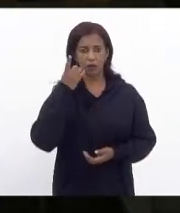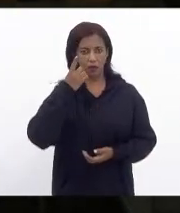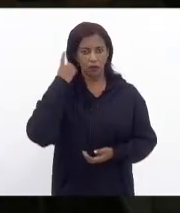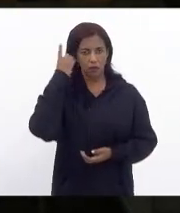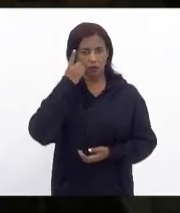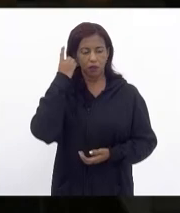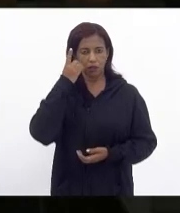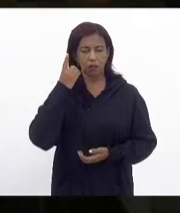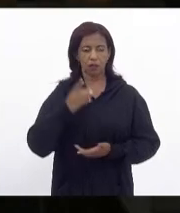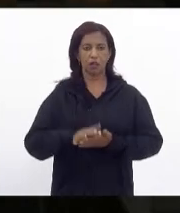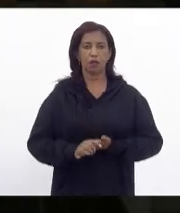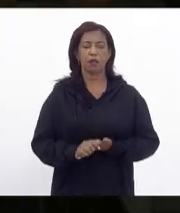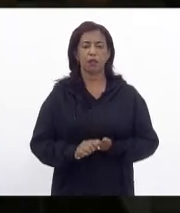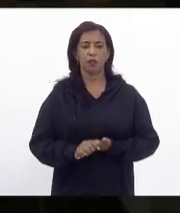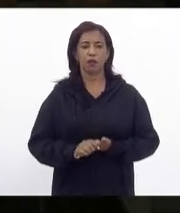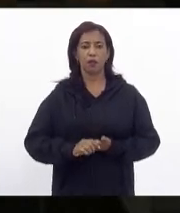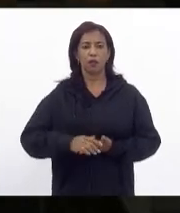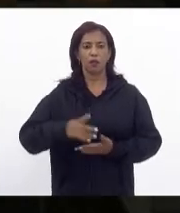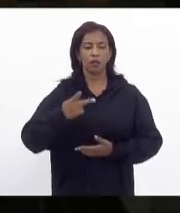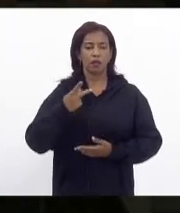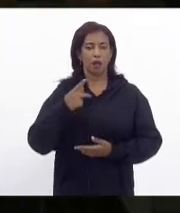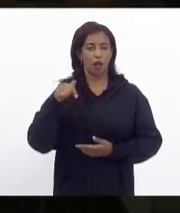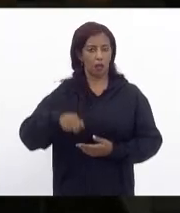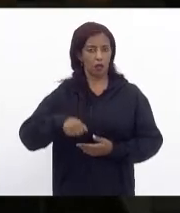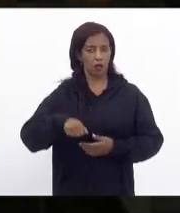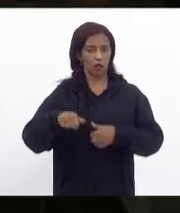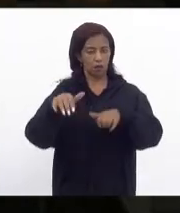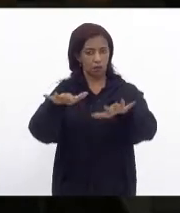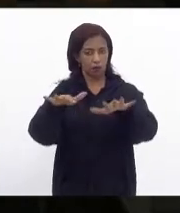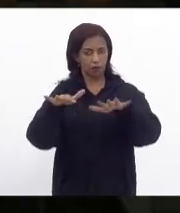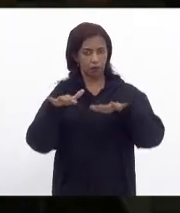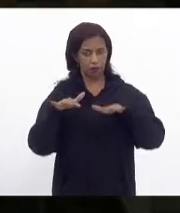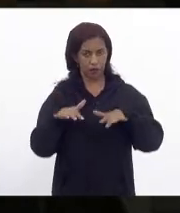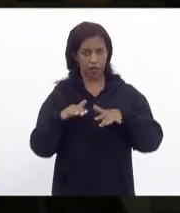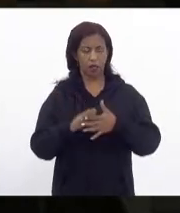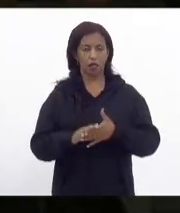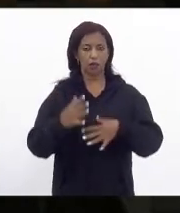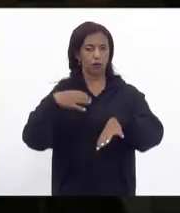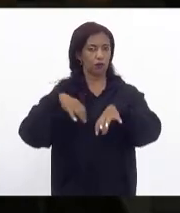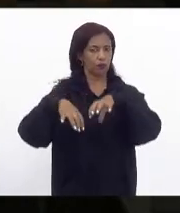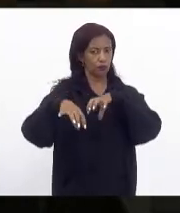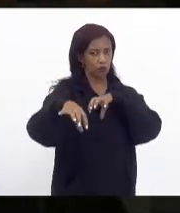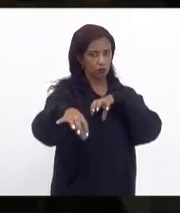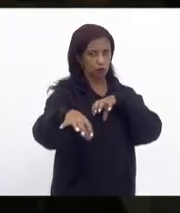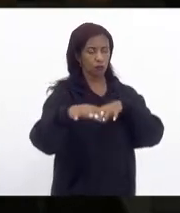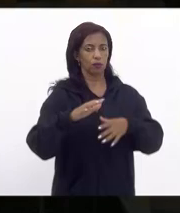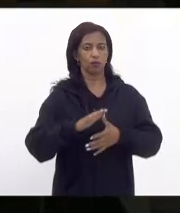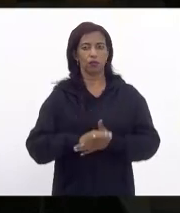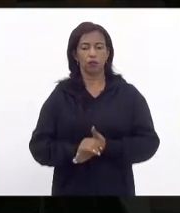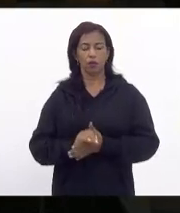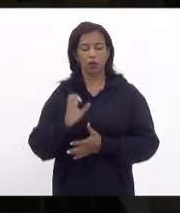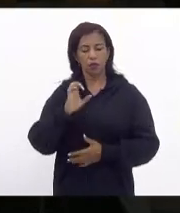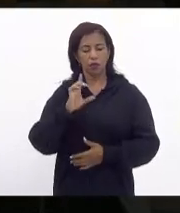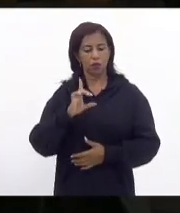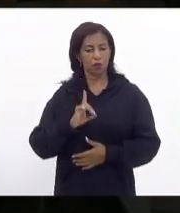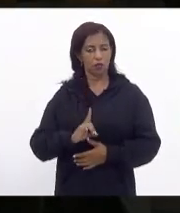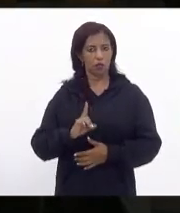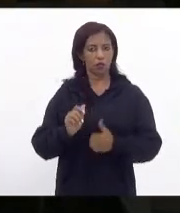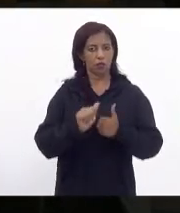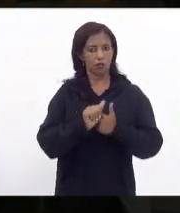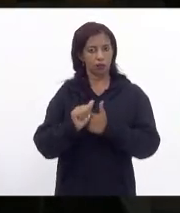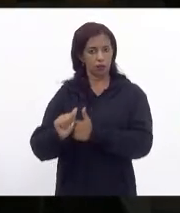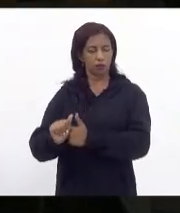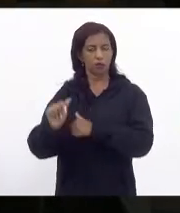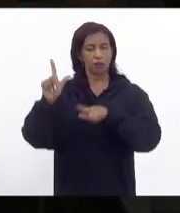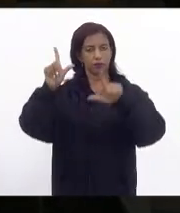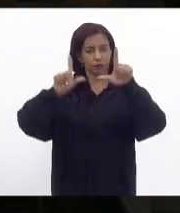deputados presentes em plenário presentes no plenário virtual cidadãs e cidadãos que nos acompanham